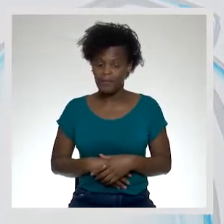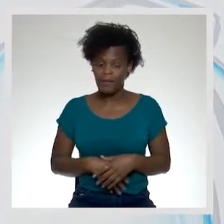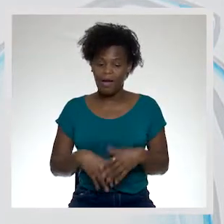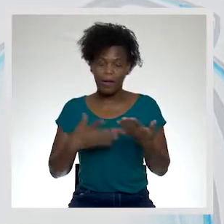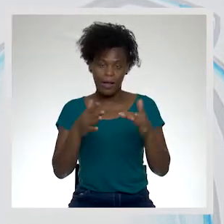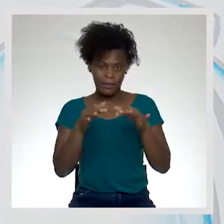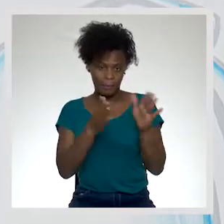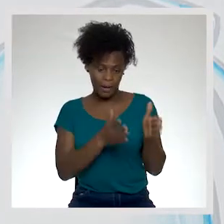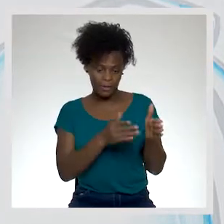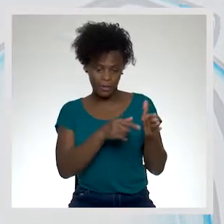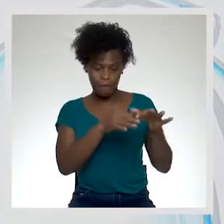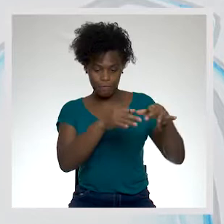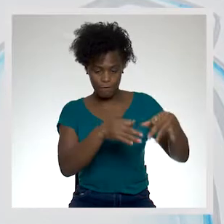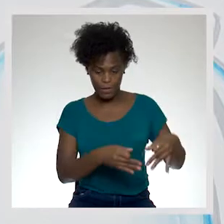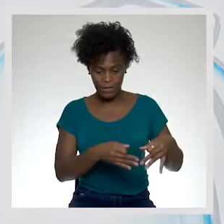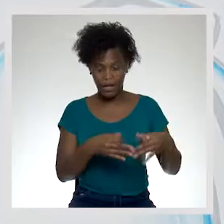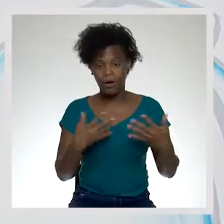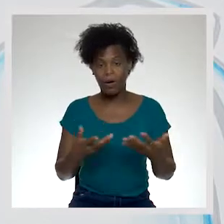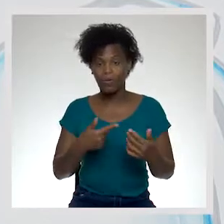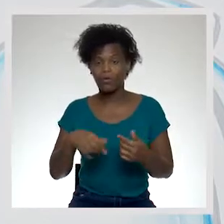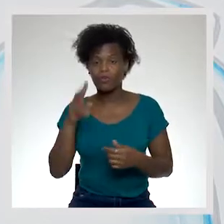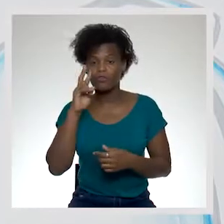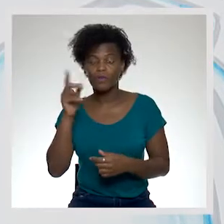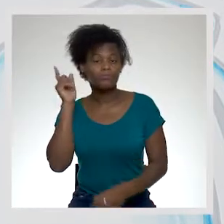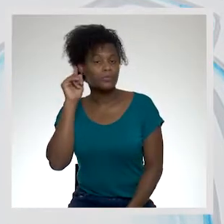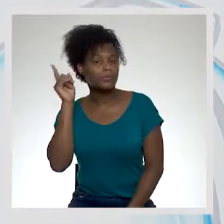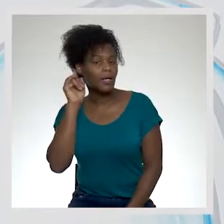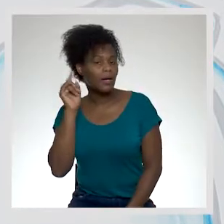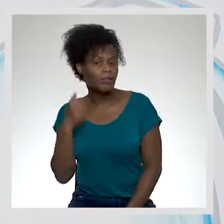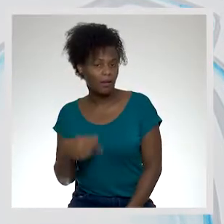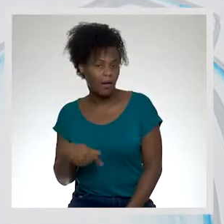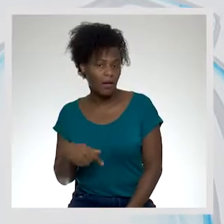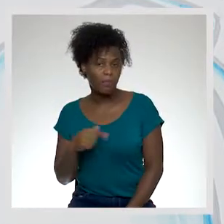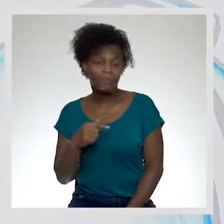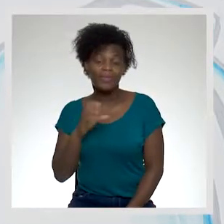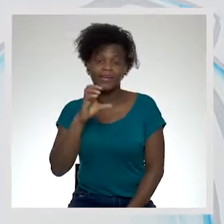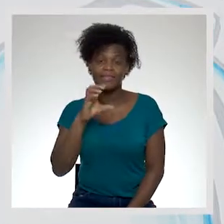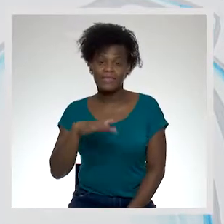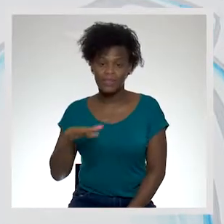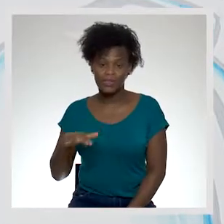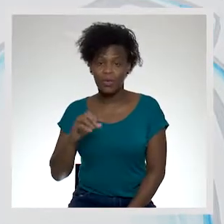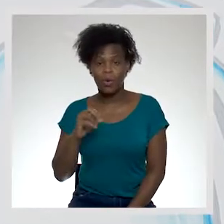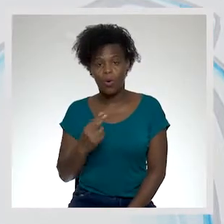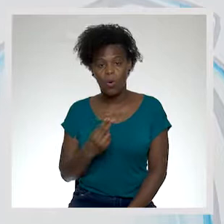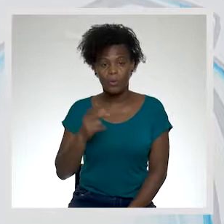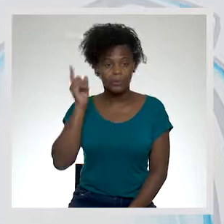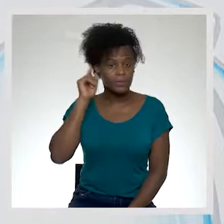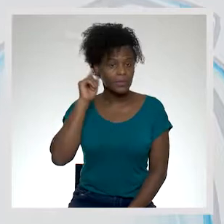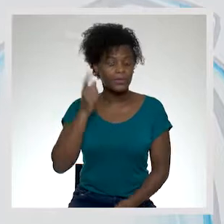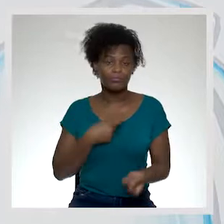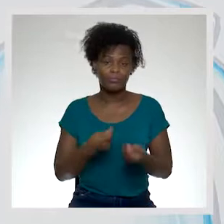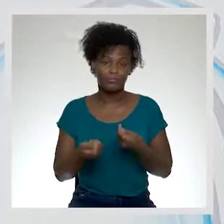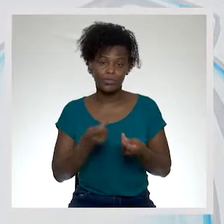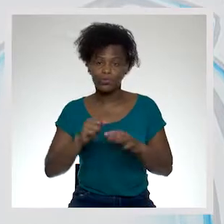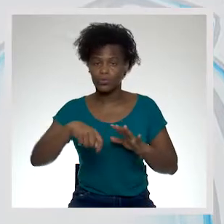Terminando esta parte, agora vamos ver a importância da ciência ou a importância da gestão